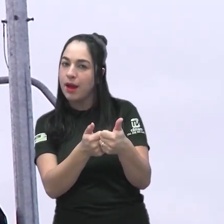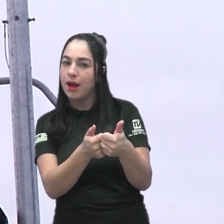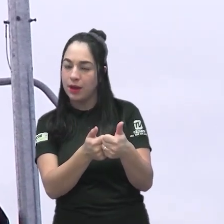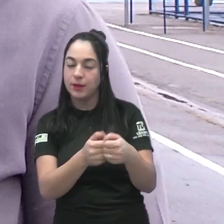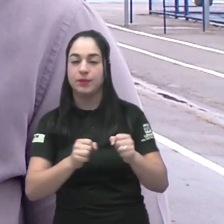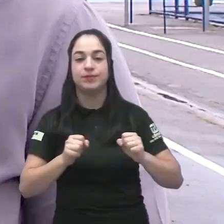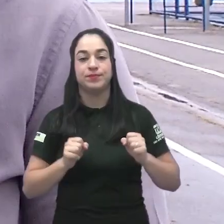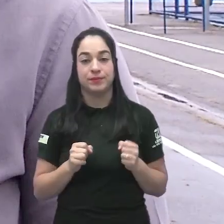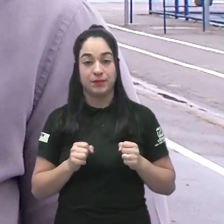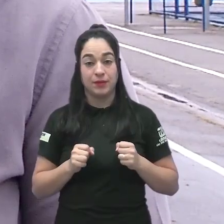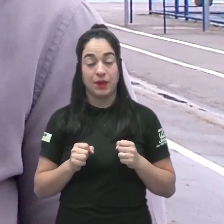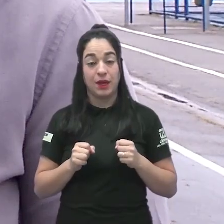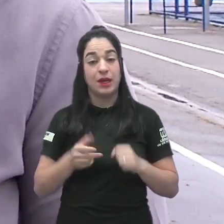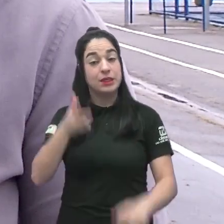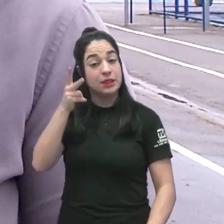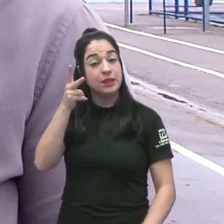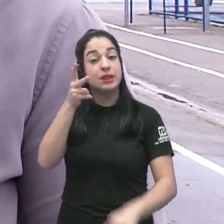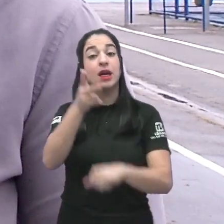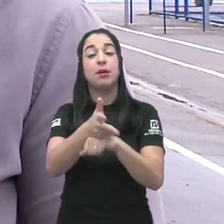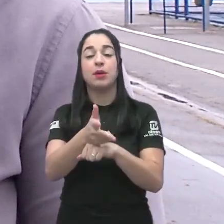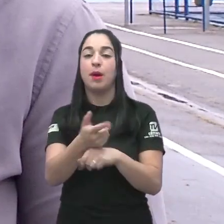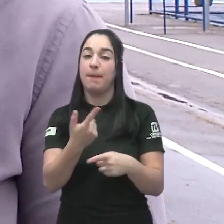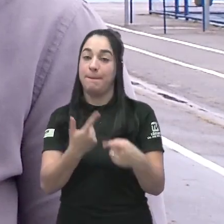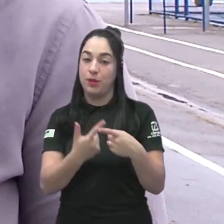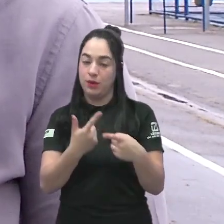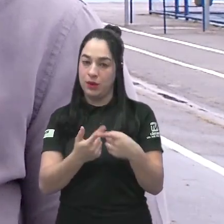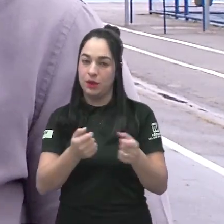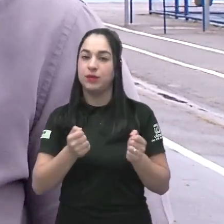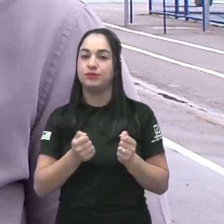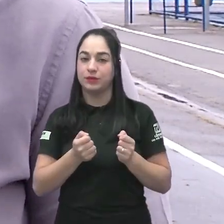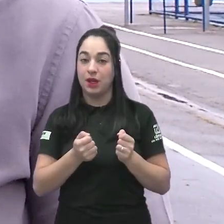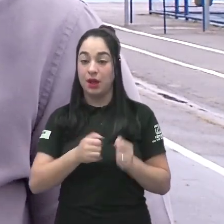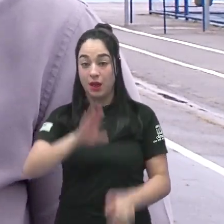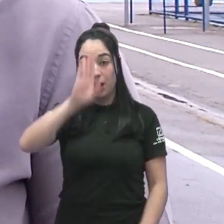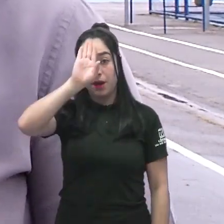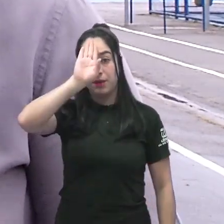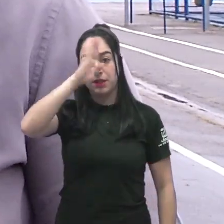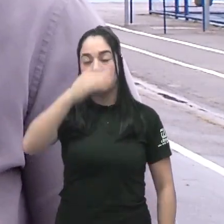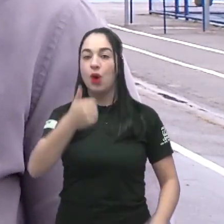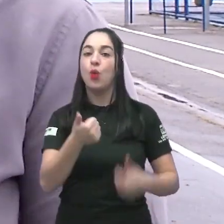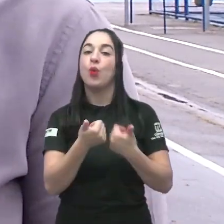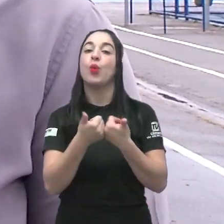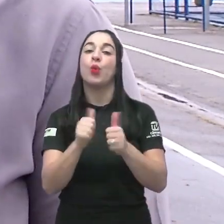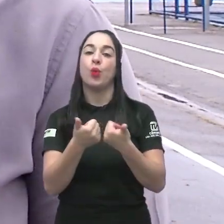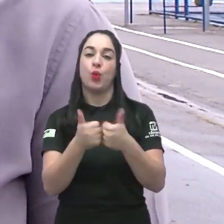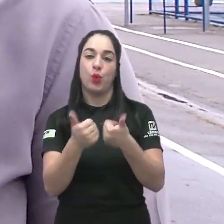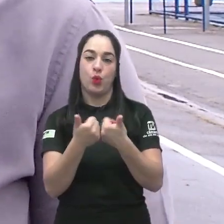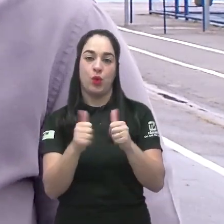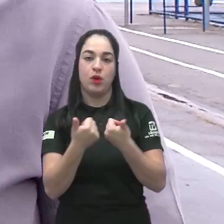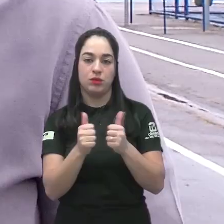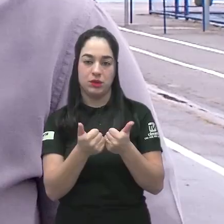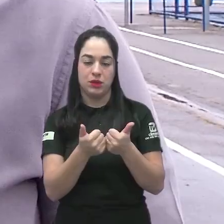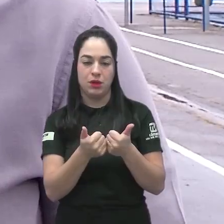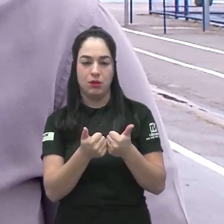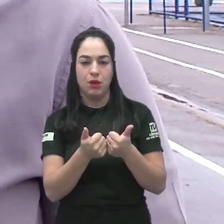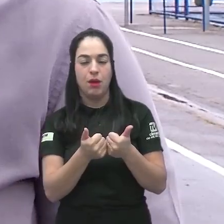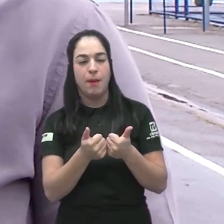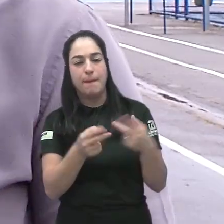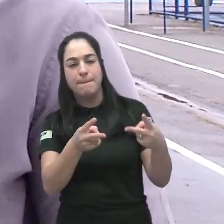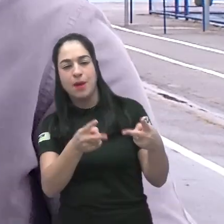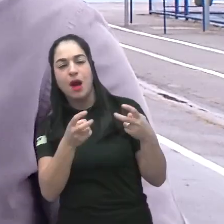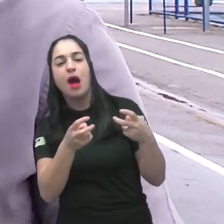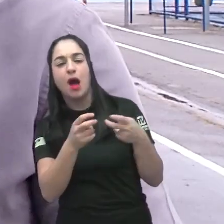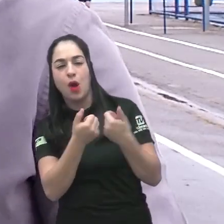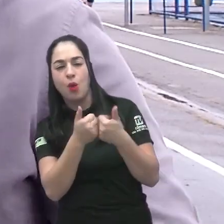tempo real. Qual que é o grande diferencial dessas câmeras? Ela veio primeiramente para dar prioridade para o VLP. Então,